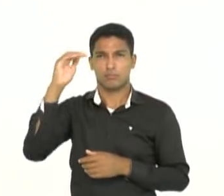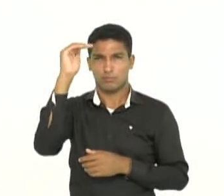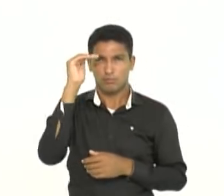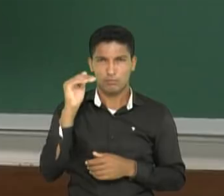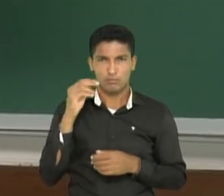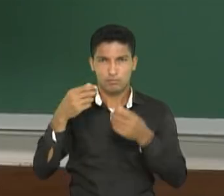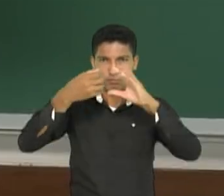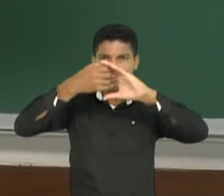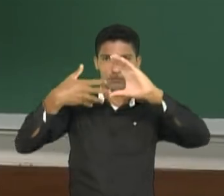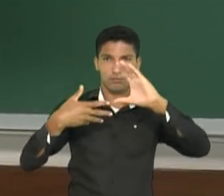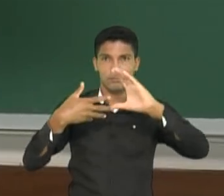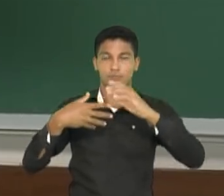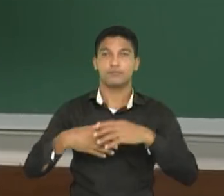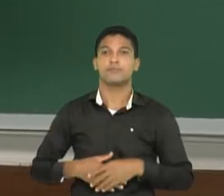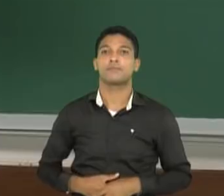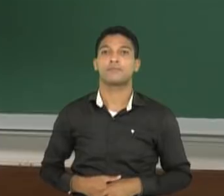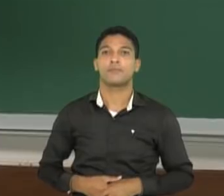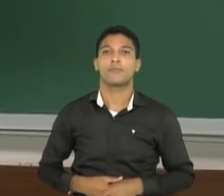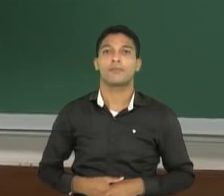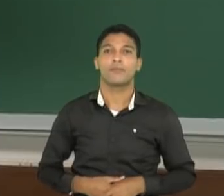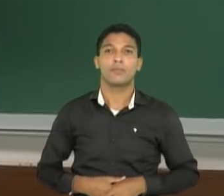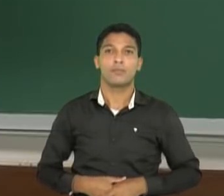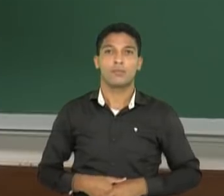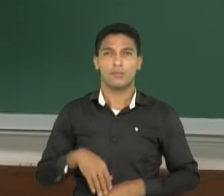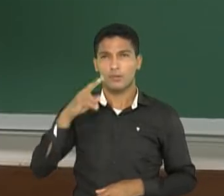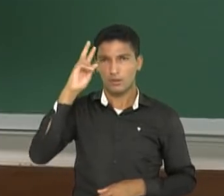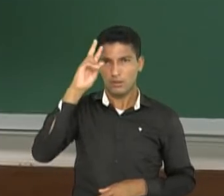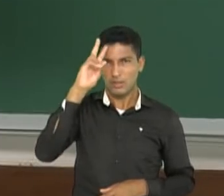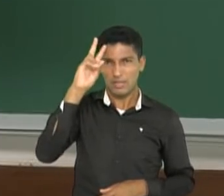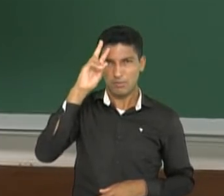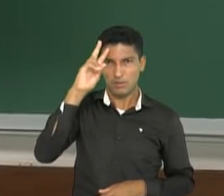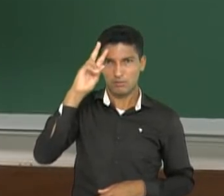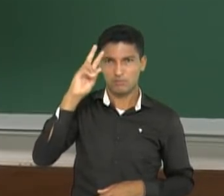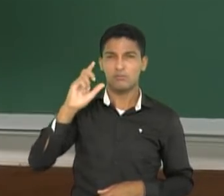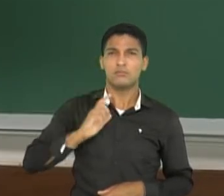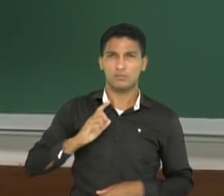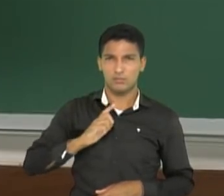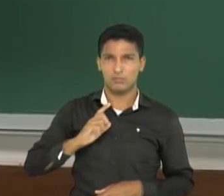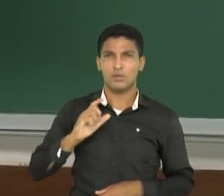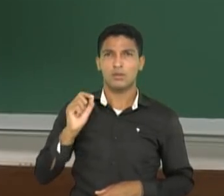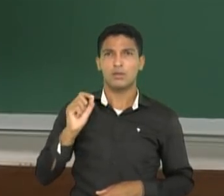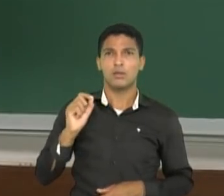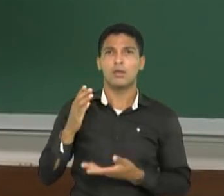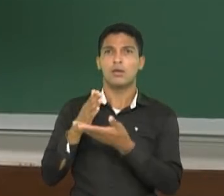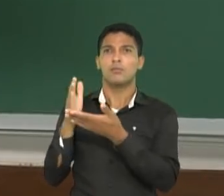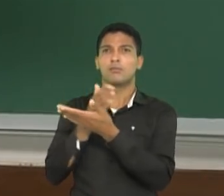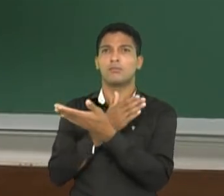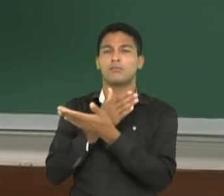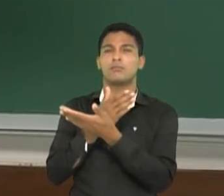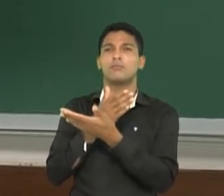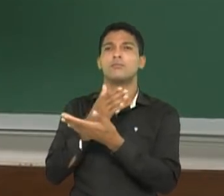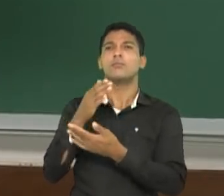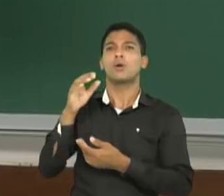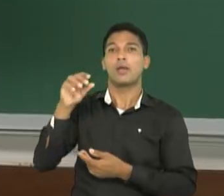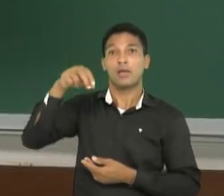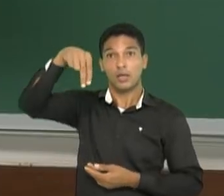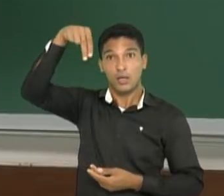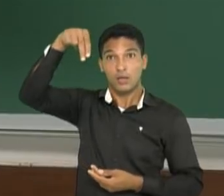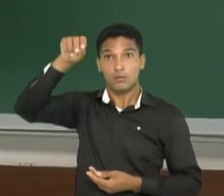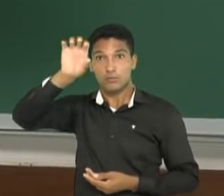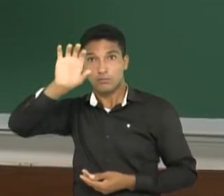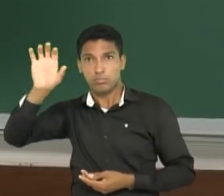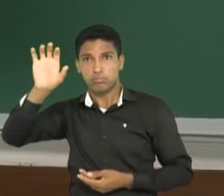características. Lembram lá que a gente falou daquela divisão do Nordeste em sub-regiões? Então, nós vamos ter a primeira ali, zona